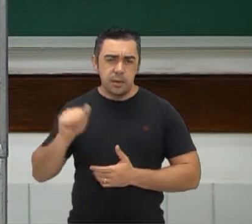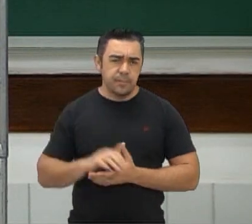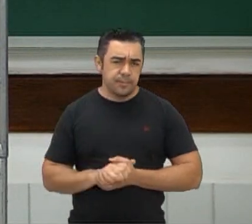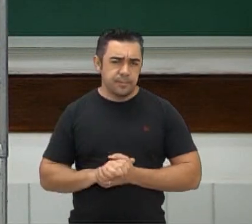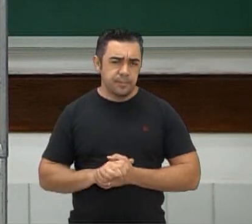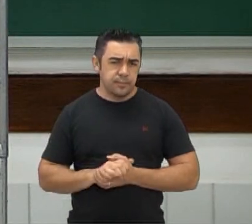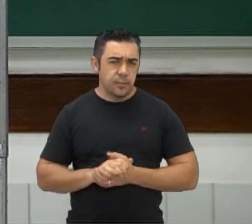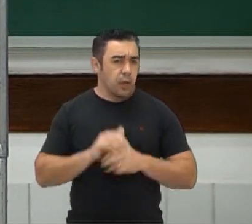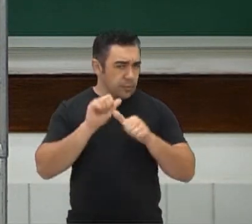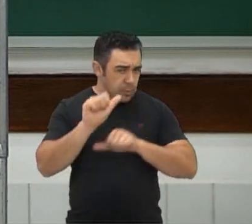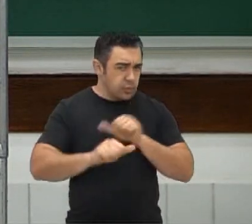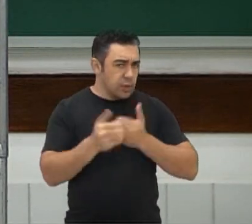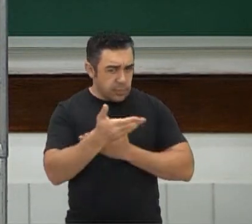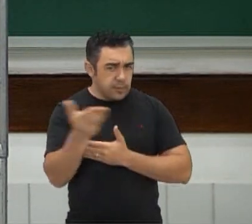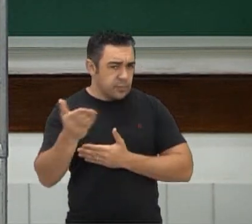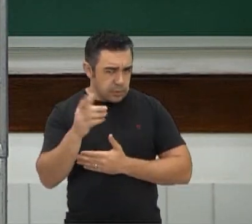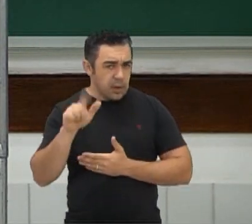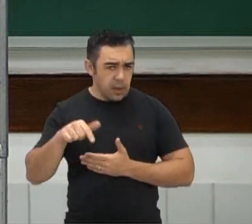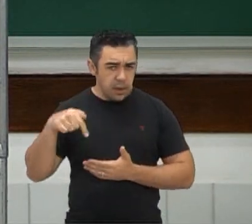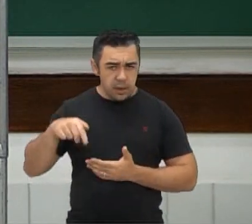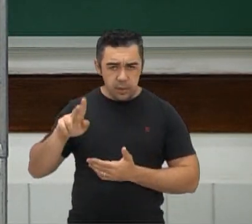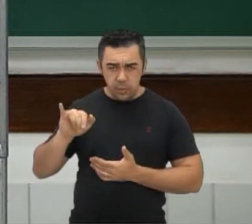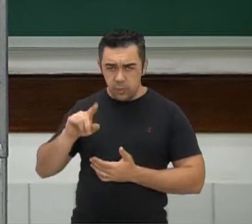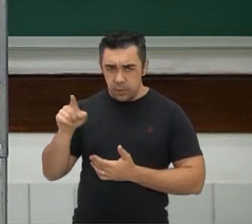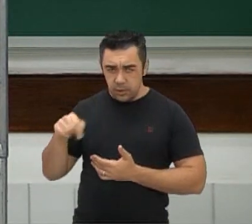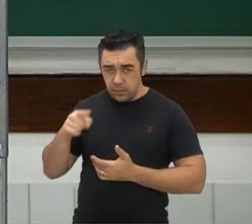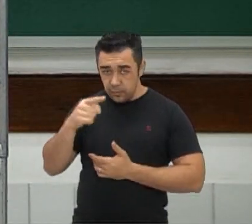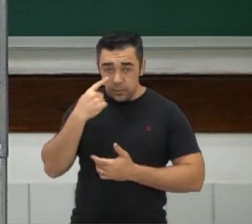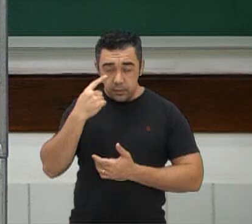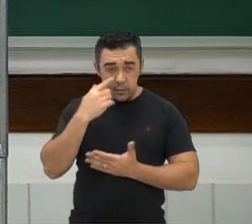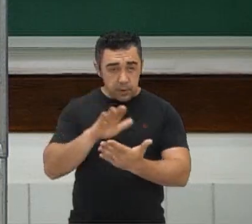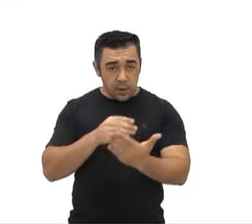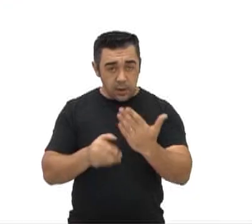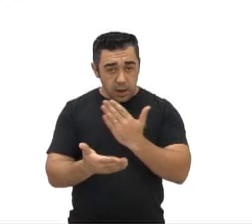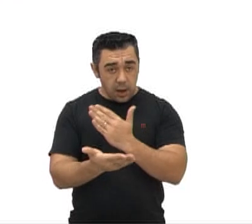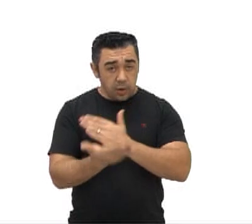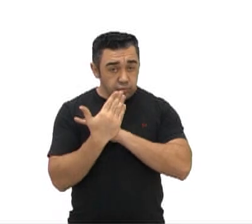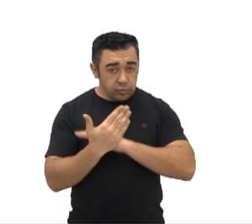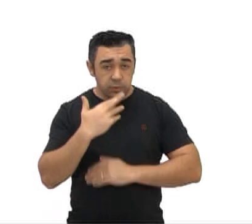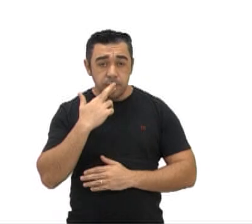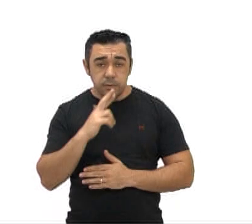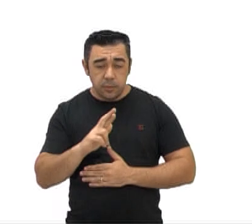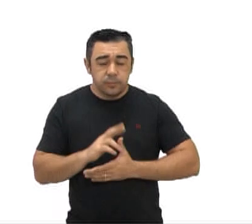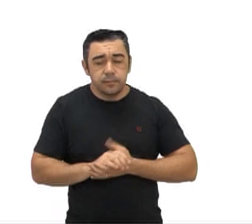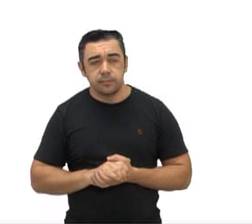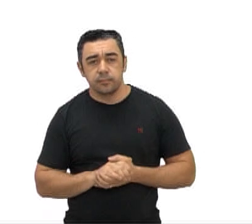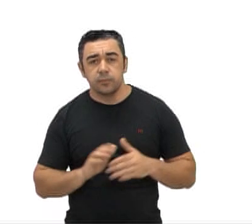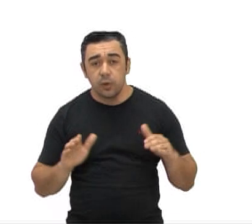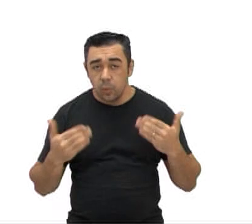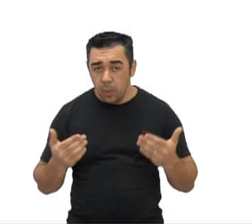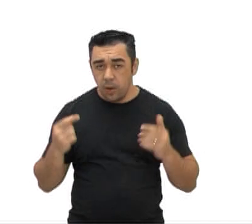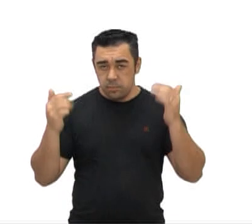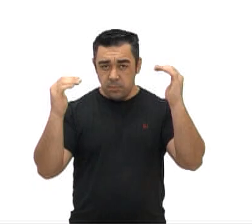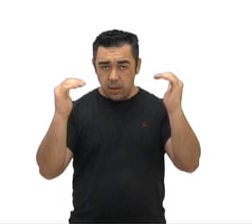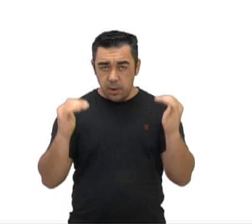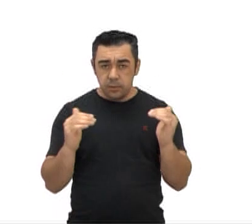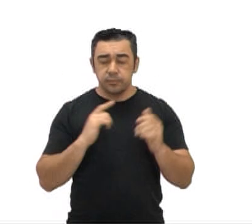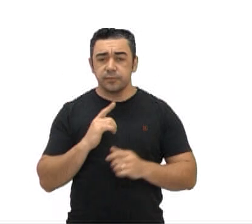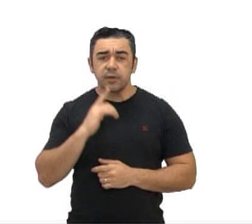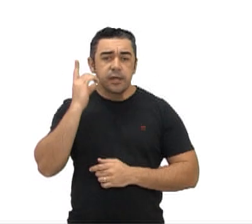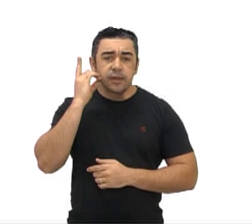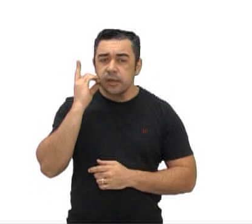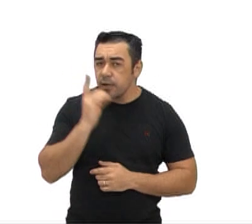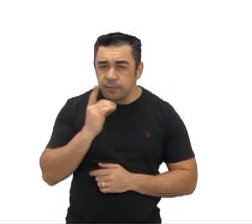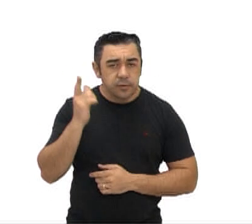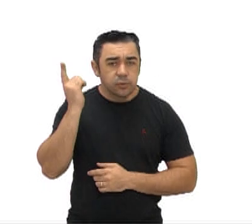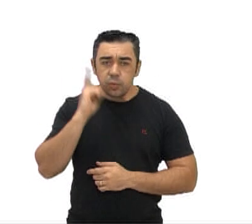Vou transformar isso num quiz para ver se vocês sabem me ajudar a responder aqui. Vamos lá, então. Qual item abaixo o darwinismo não